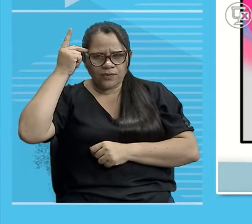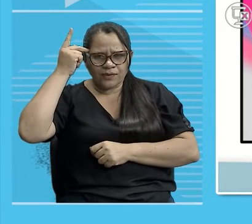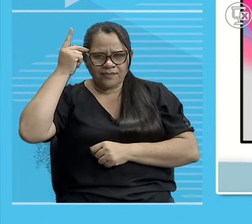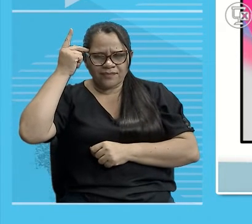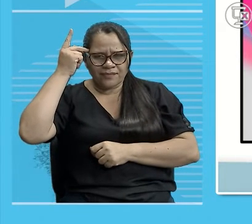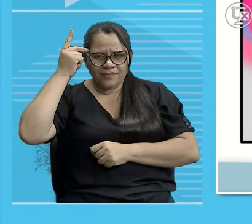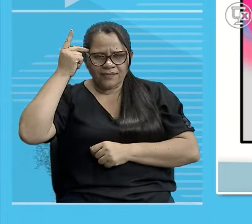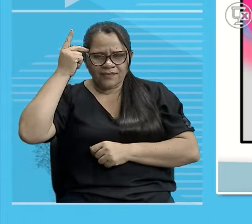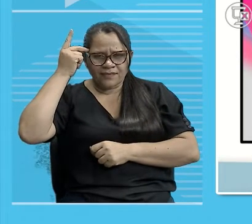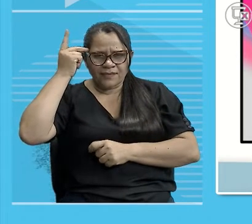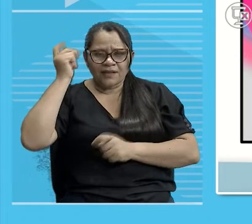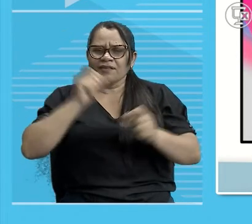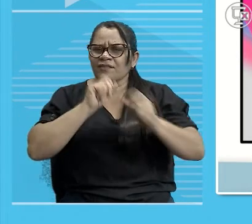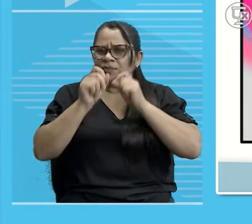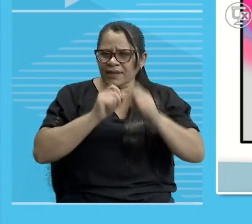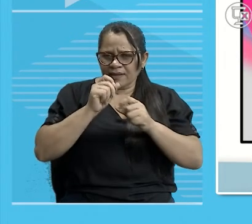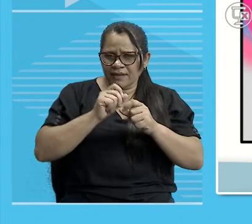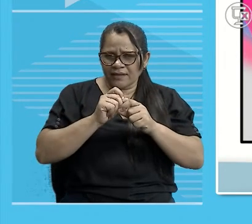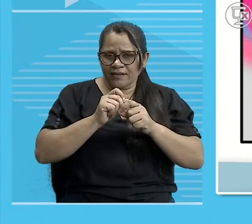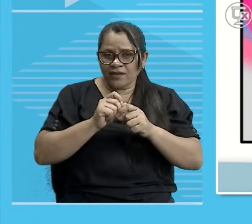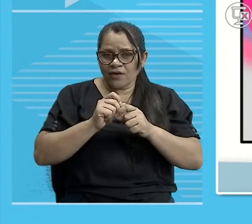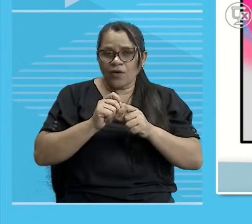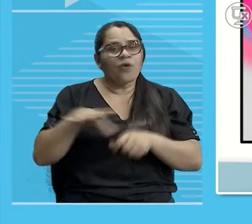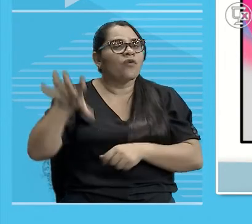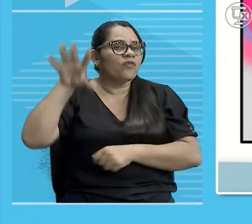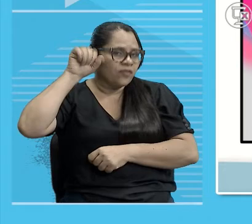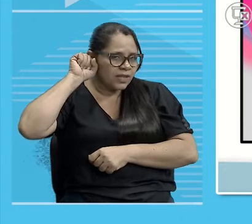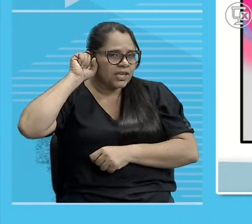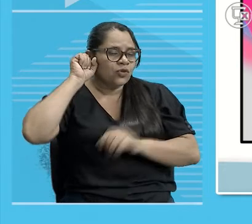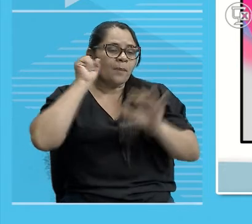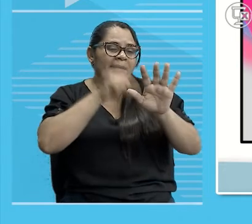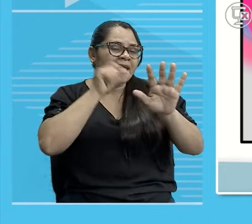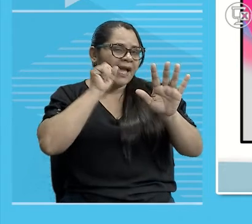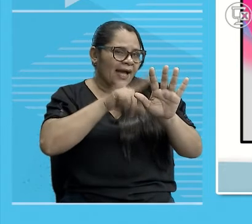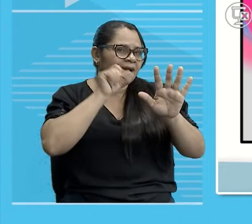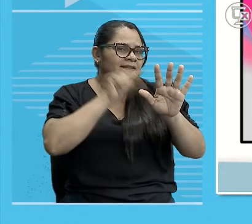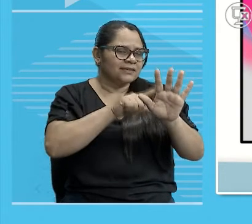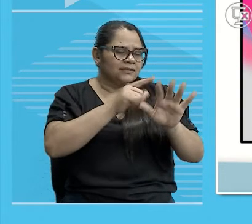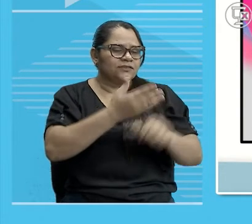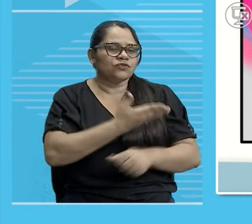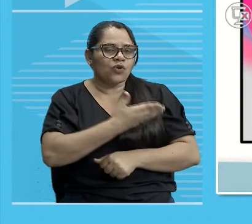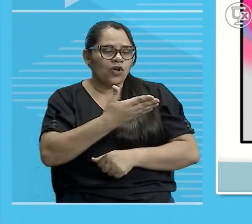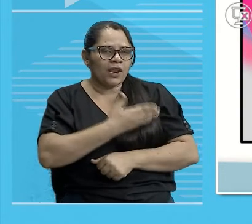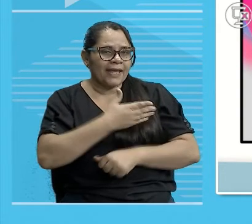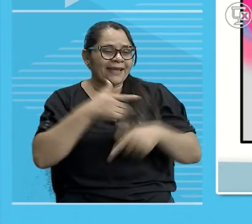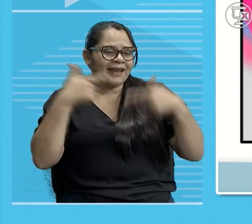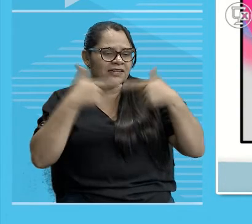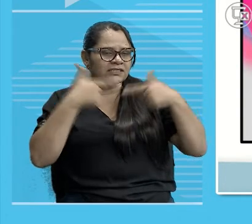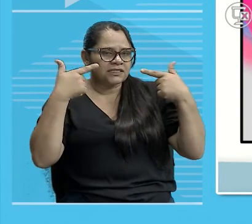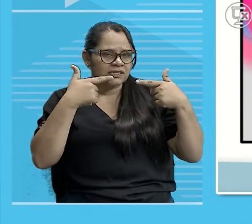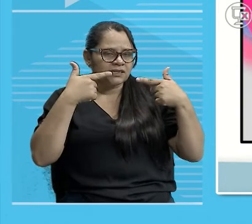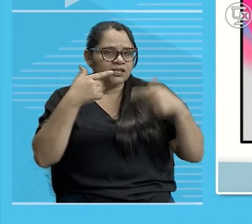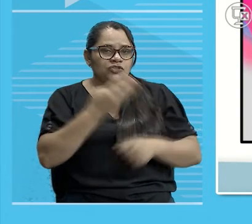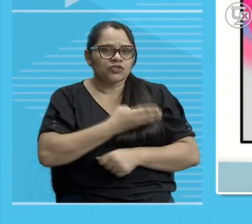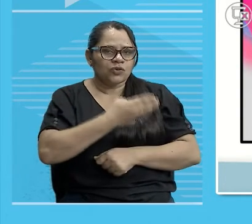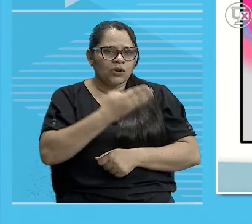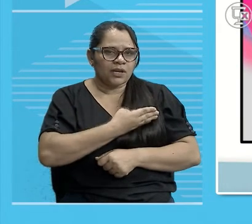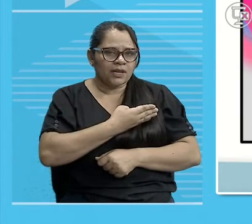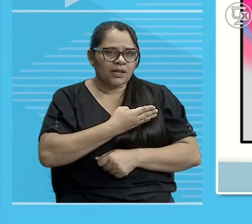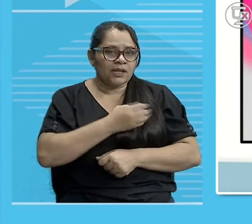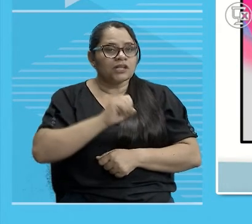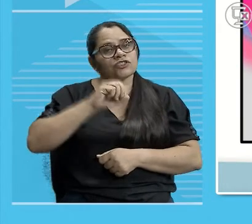tempo inteiro escutando piadas dos demais colegas gracinhas ou ser vítima de